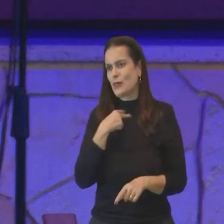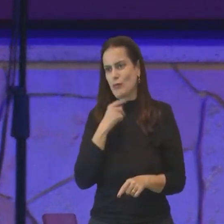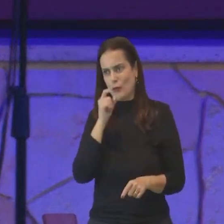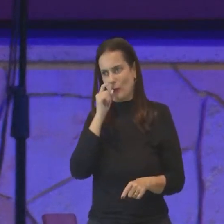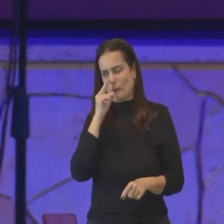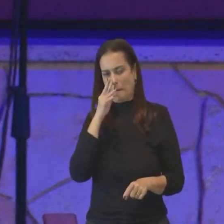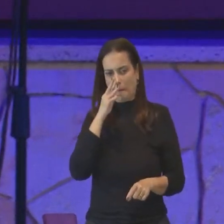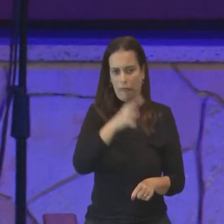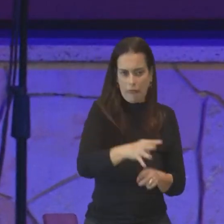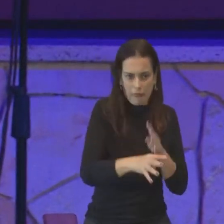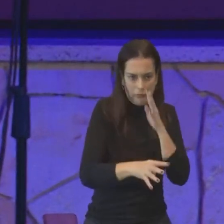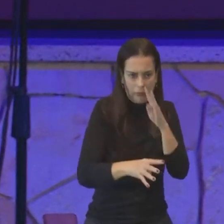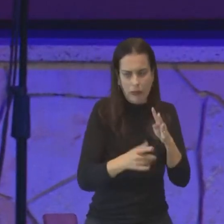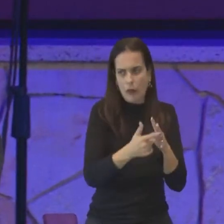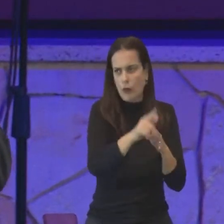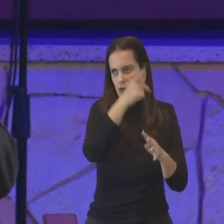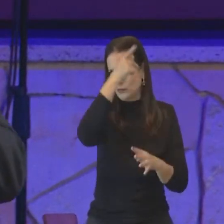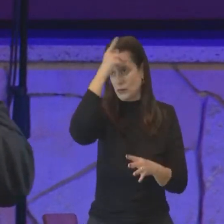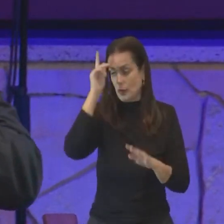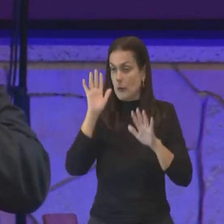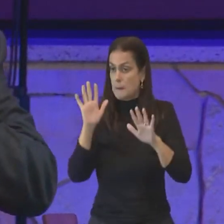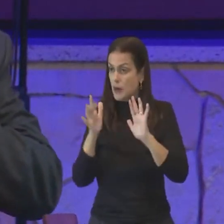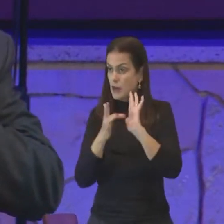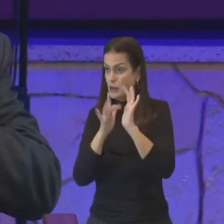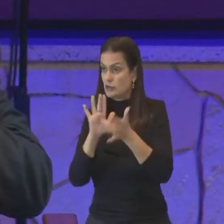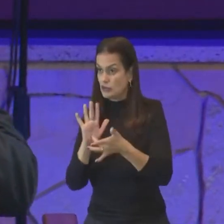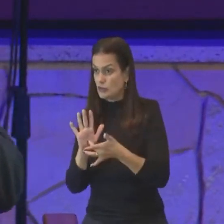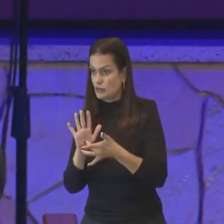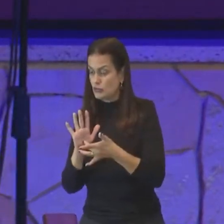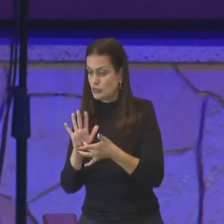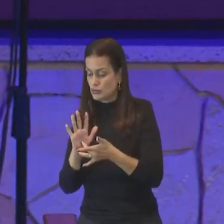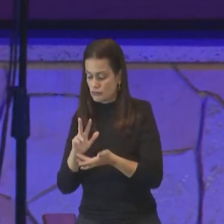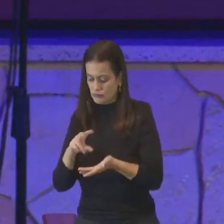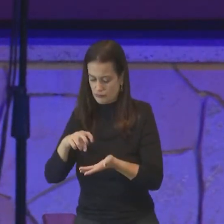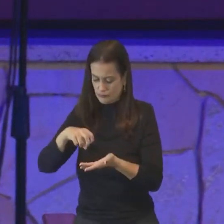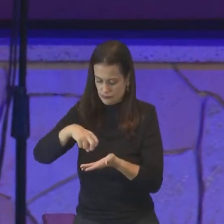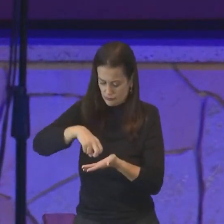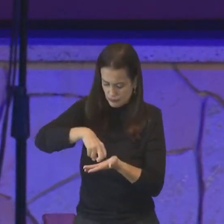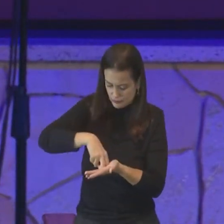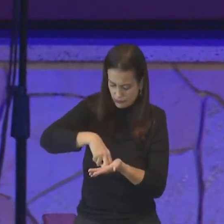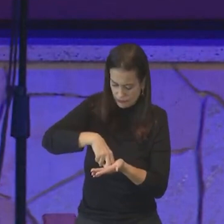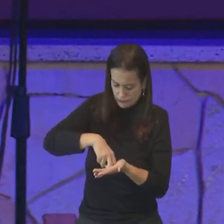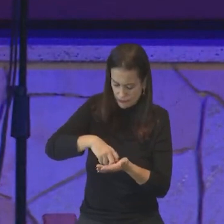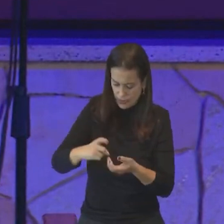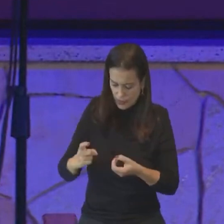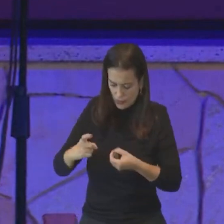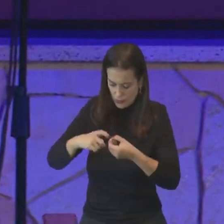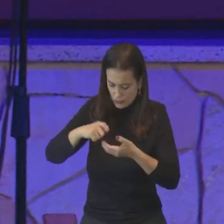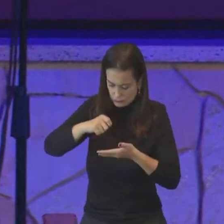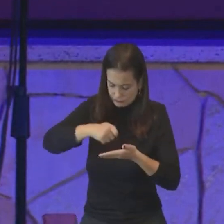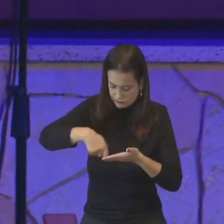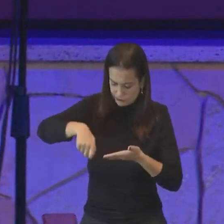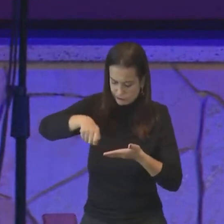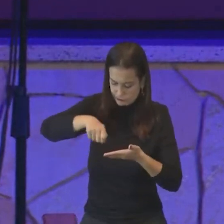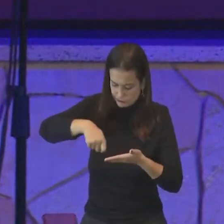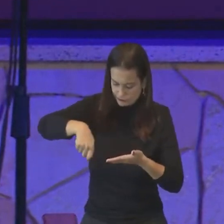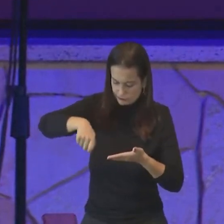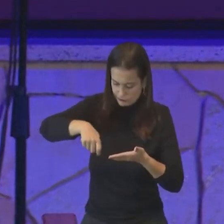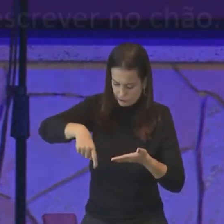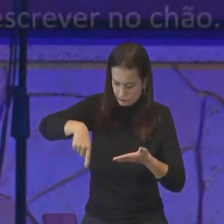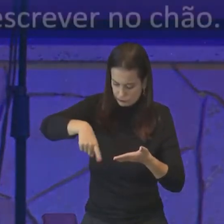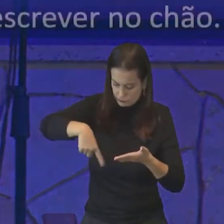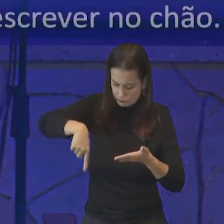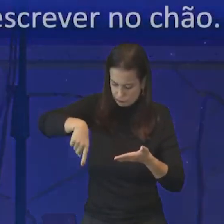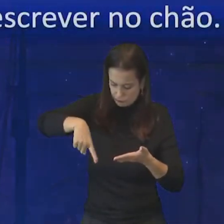apedrejados. Mas Jesus inclinou-se e voltou a escrever com o dedo no